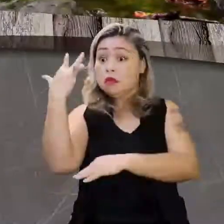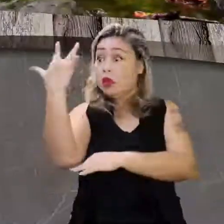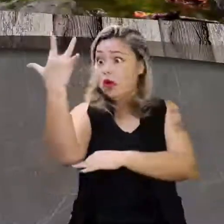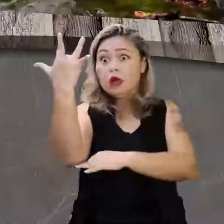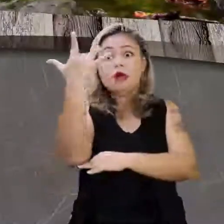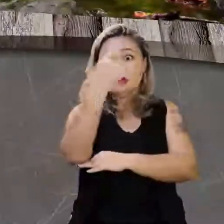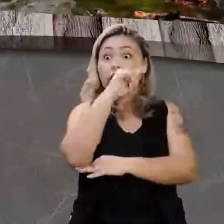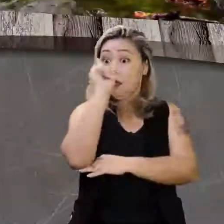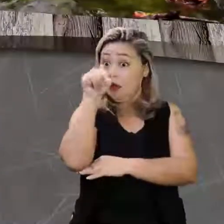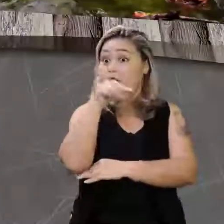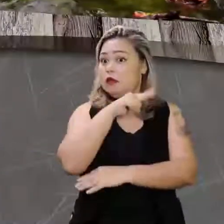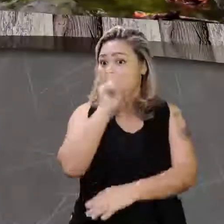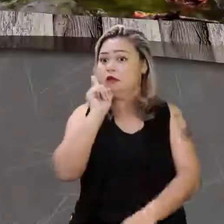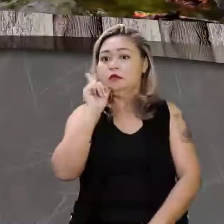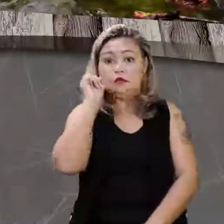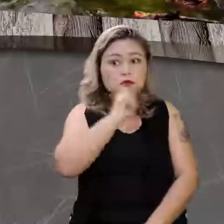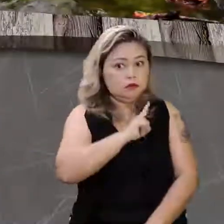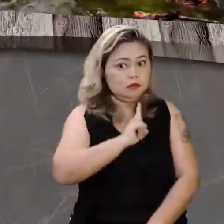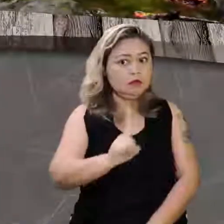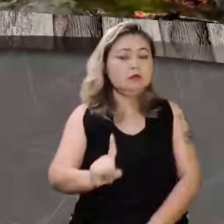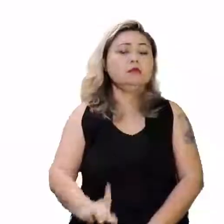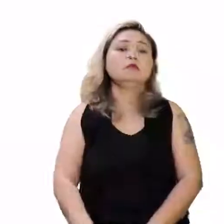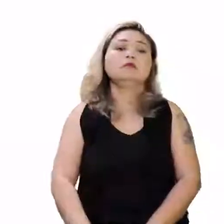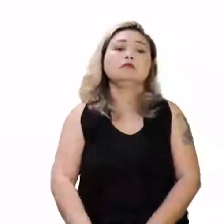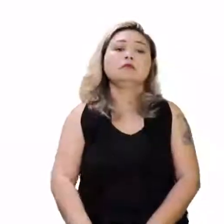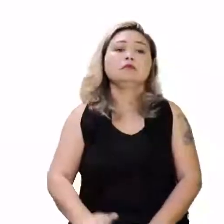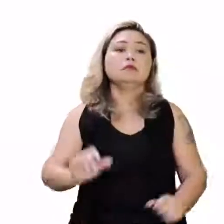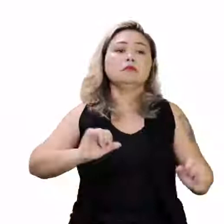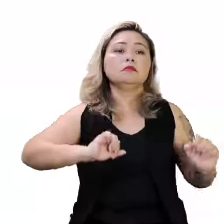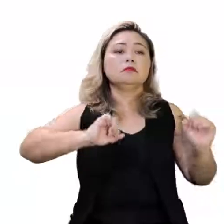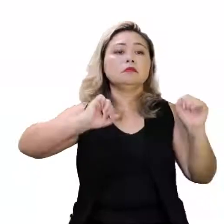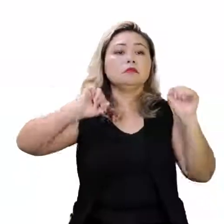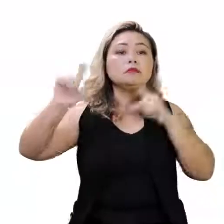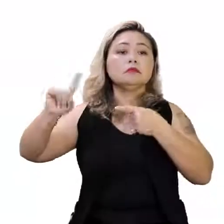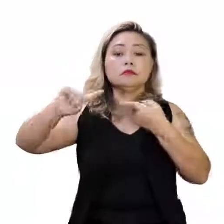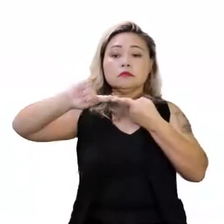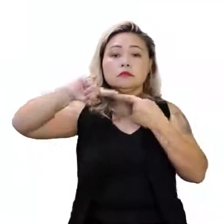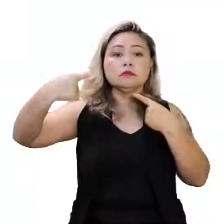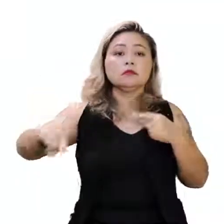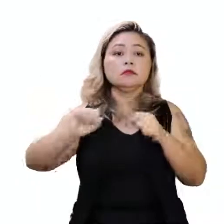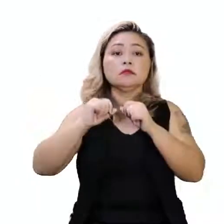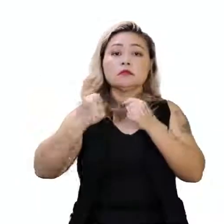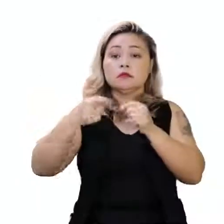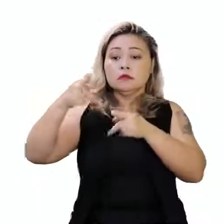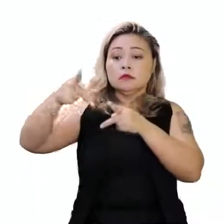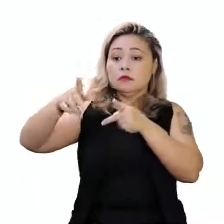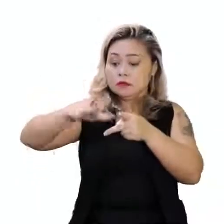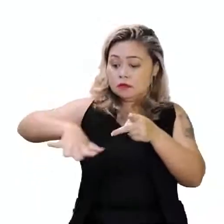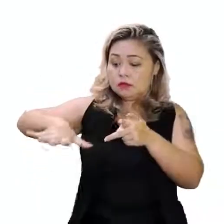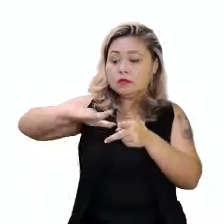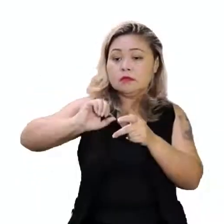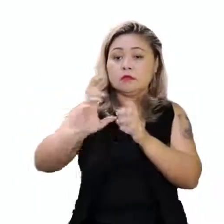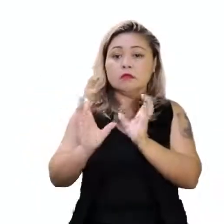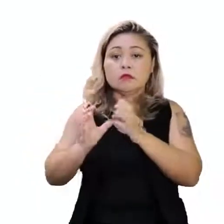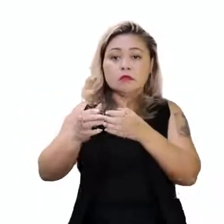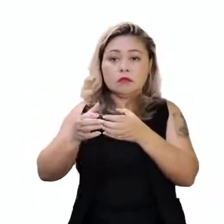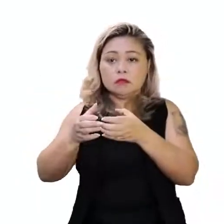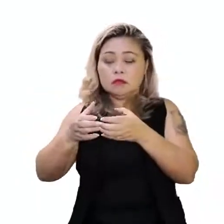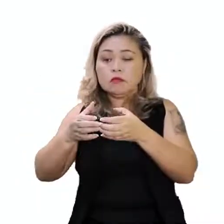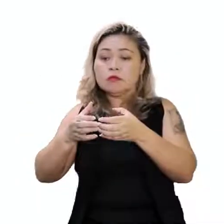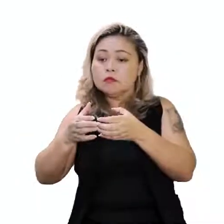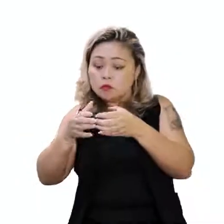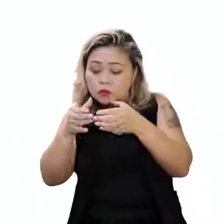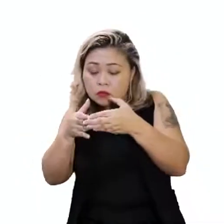natureza é feinha, tá? Vamos lá. Joga no quadro. Os genes nessa população, pequena